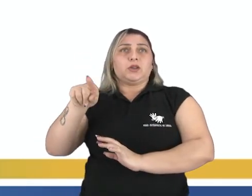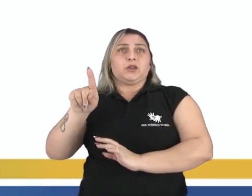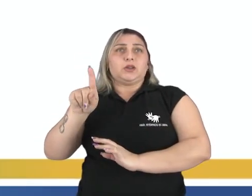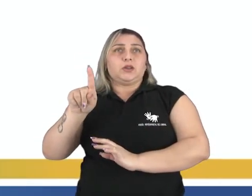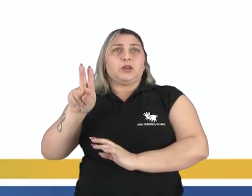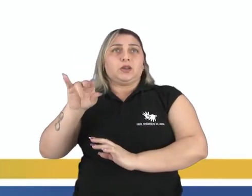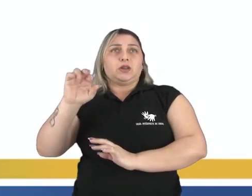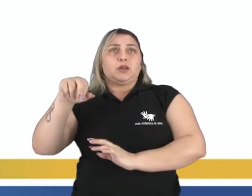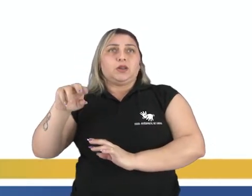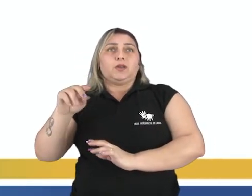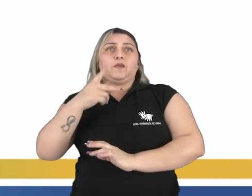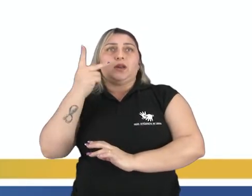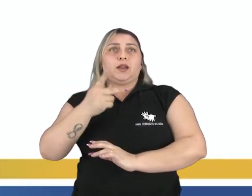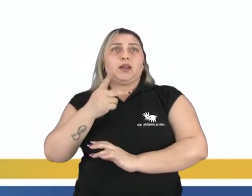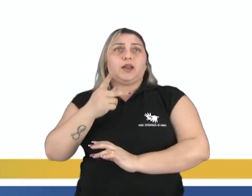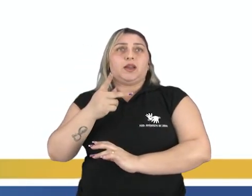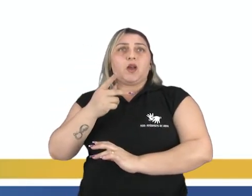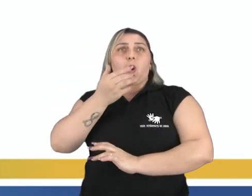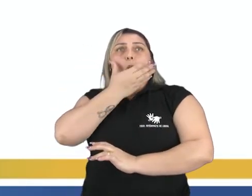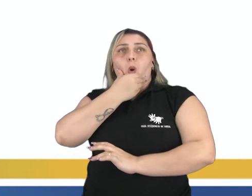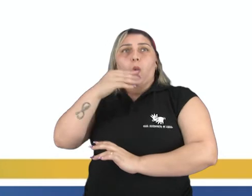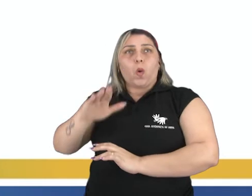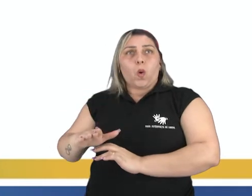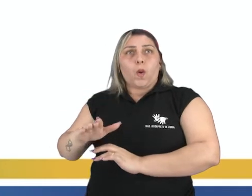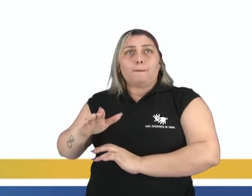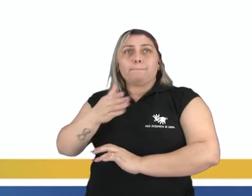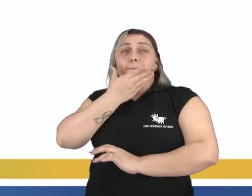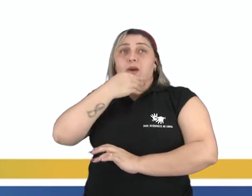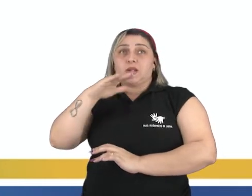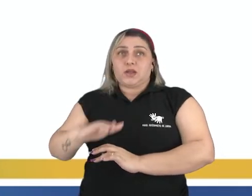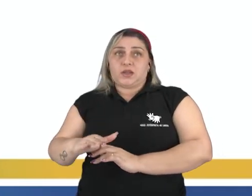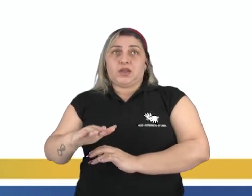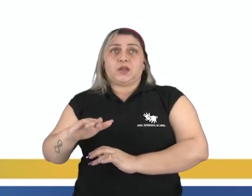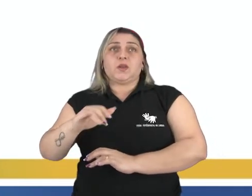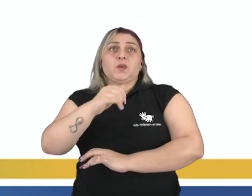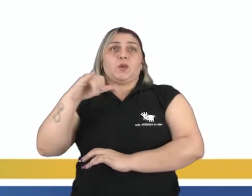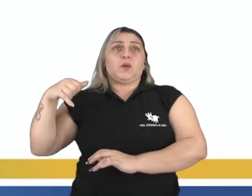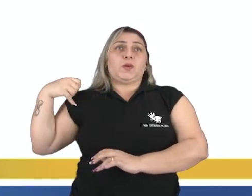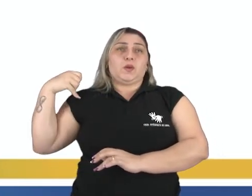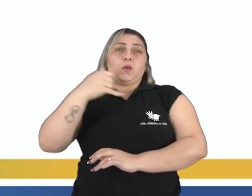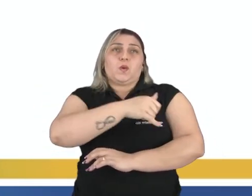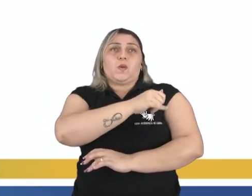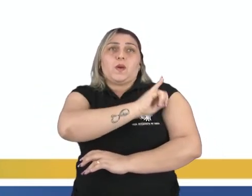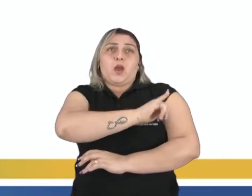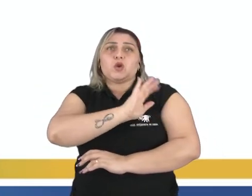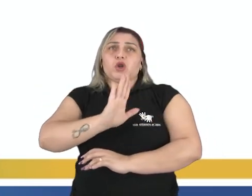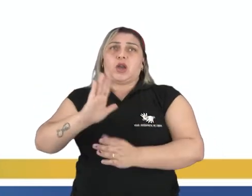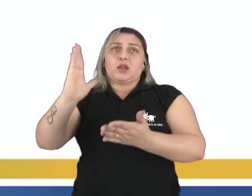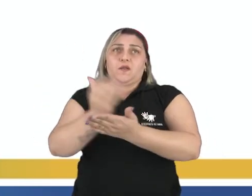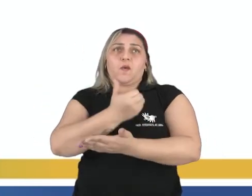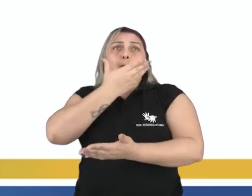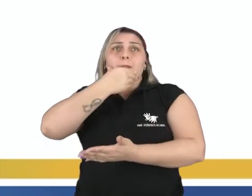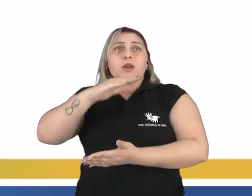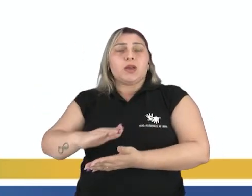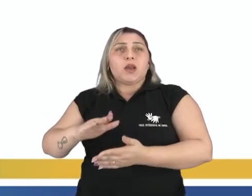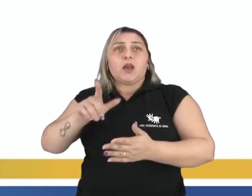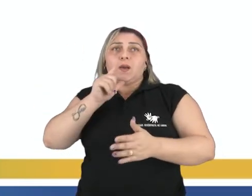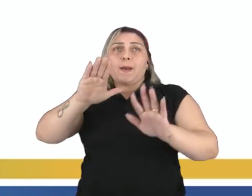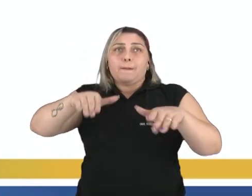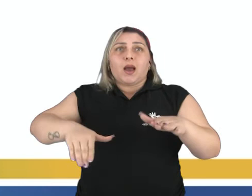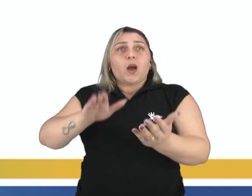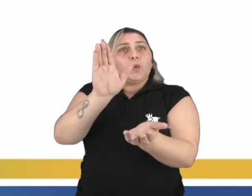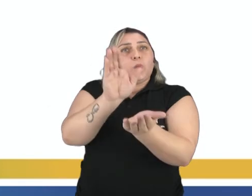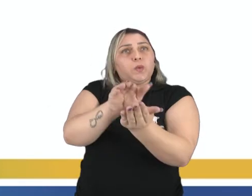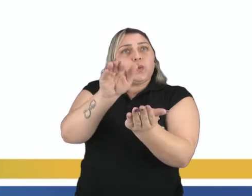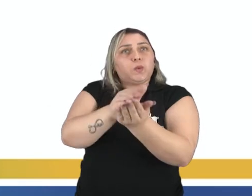Gilberto Gil que diz o seguinte Chiquinho Azevedo garoto de Ipanema já salvou o menino na praia no